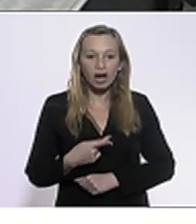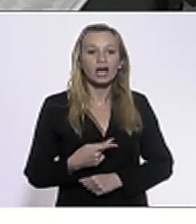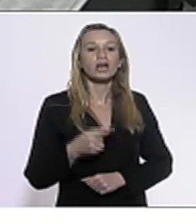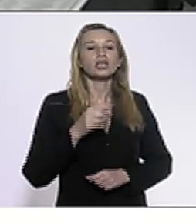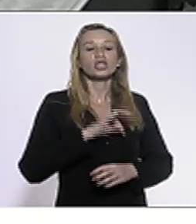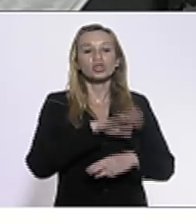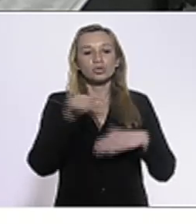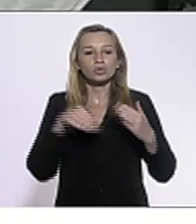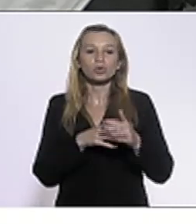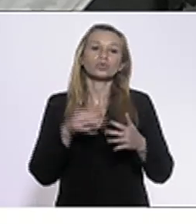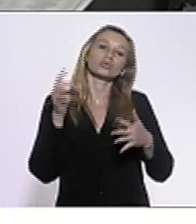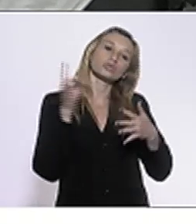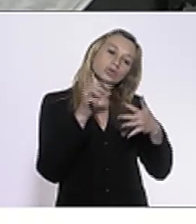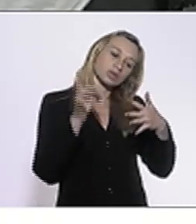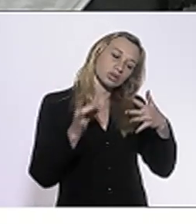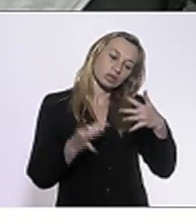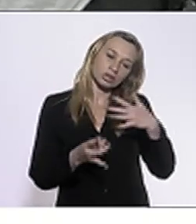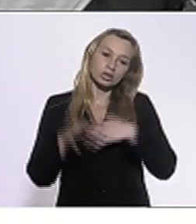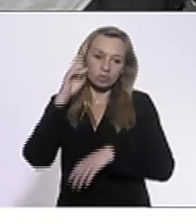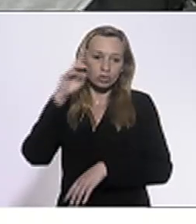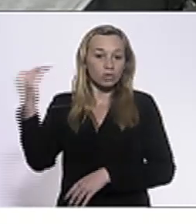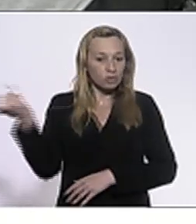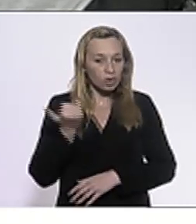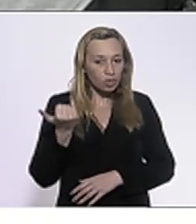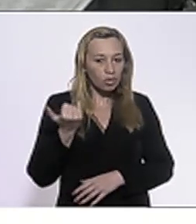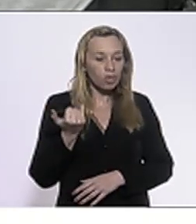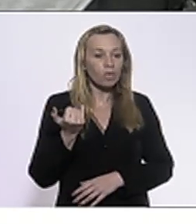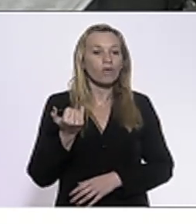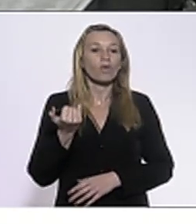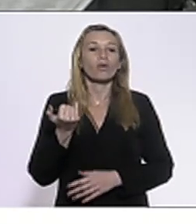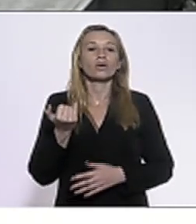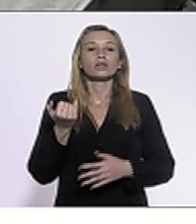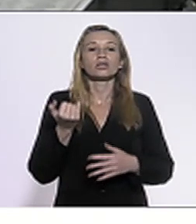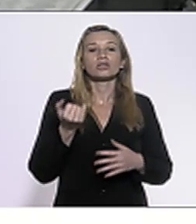que o senhor trouxe aqui, eles são pontos que estão dentro